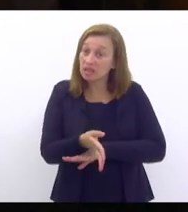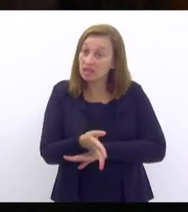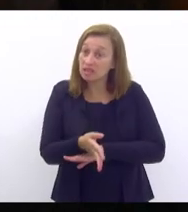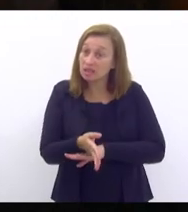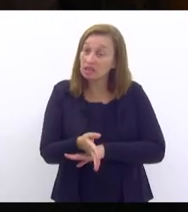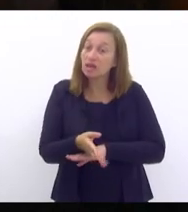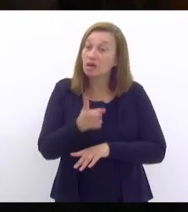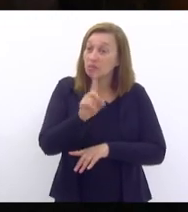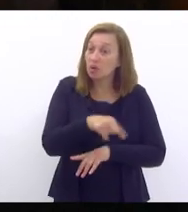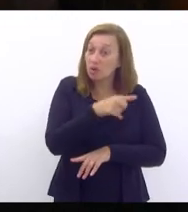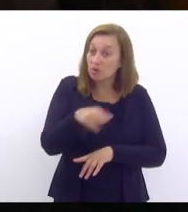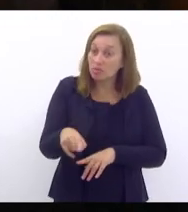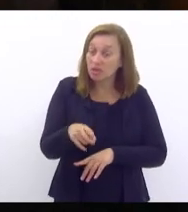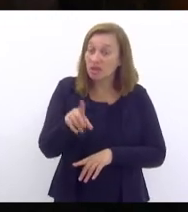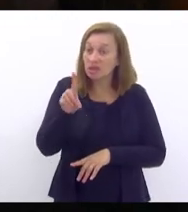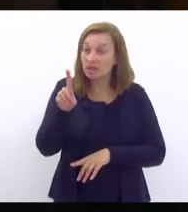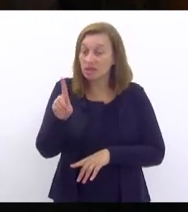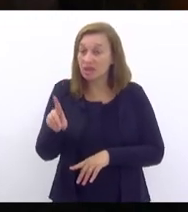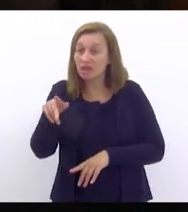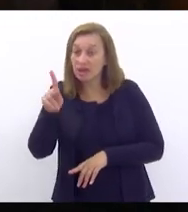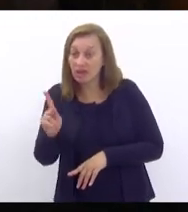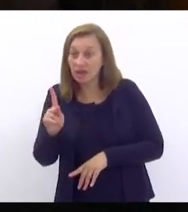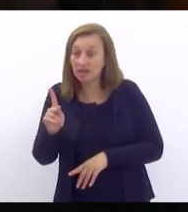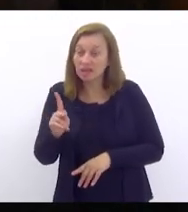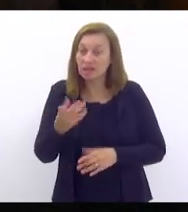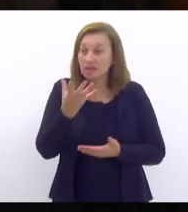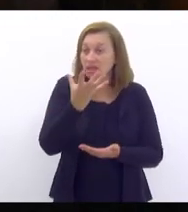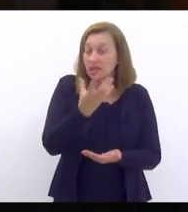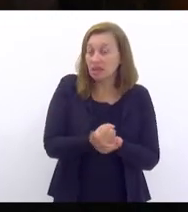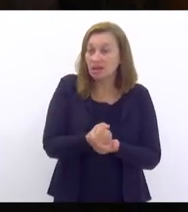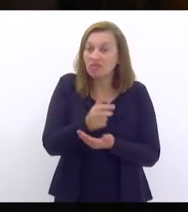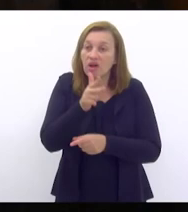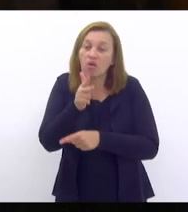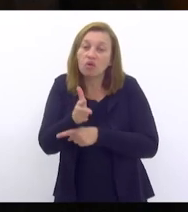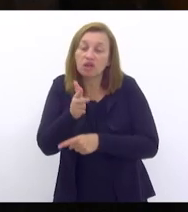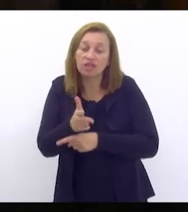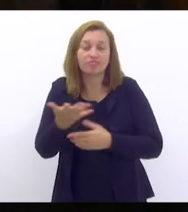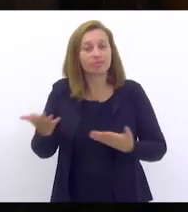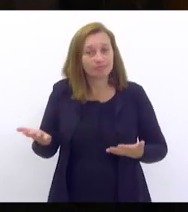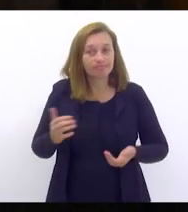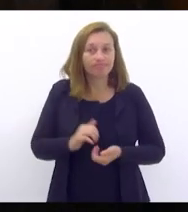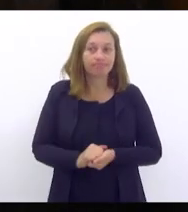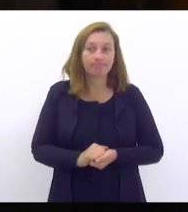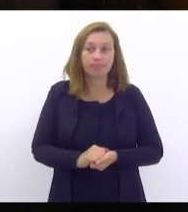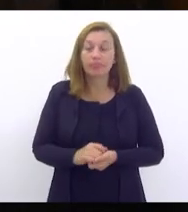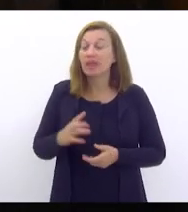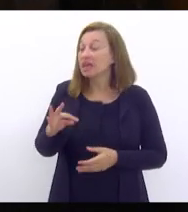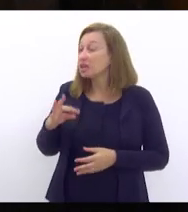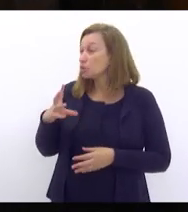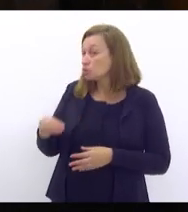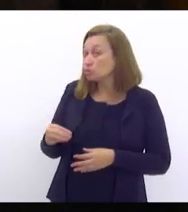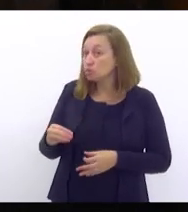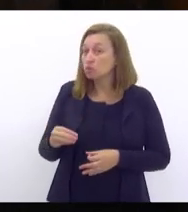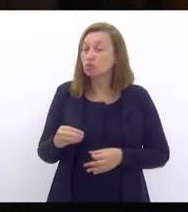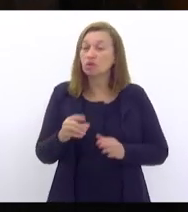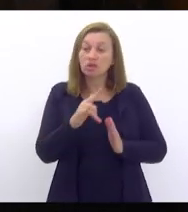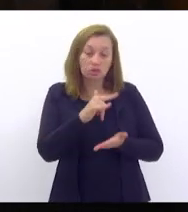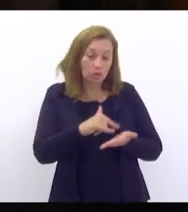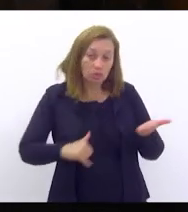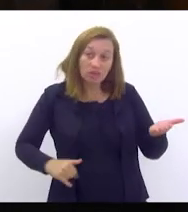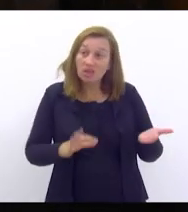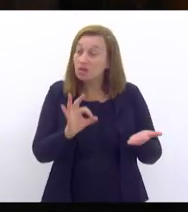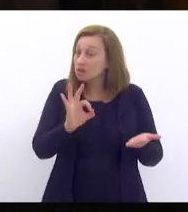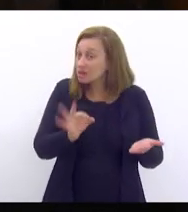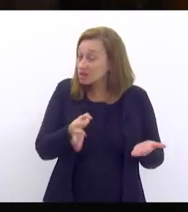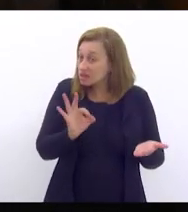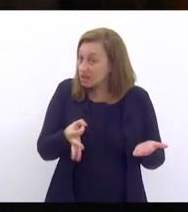para proibir DK de gravar o seu clipe. Sob nenhuma alegação, senhora presidenta, pois estava tudo, a documentação necessária para